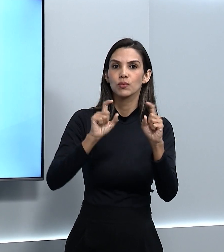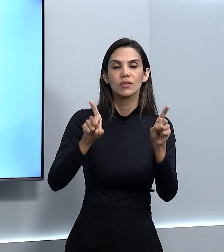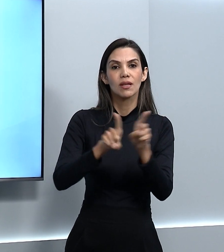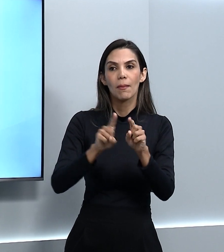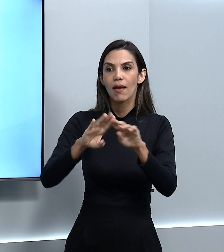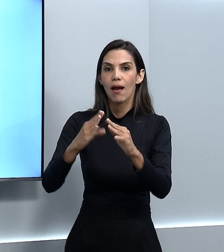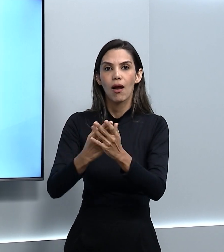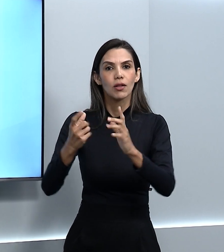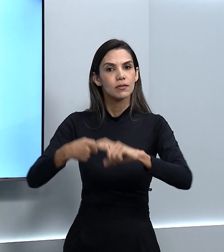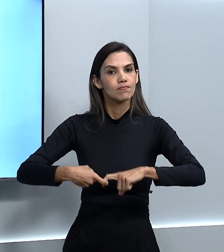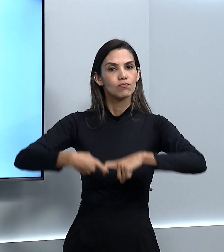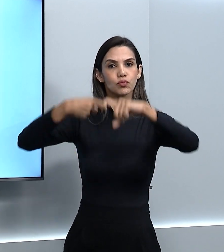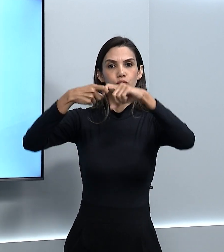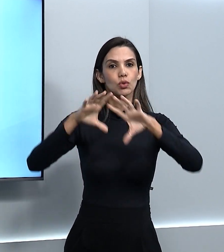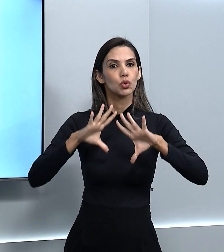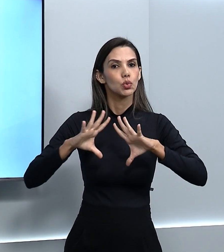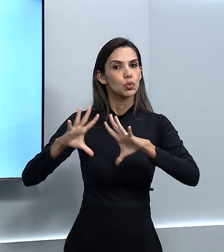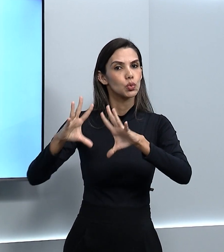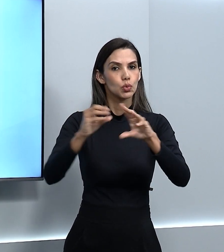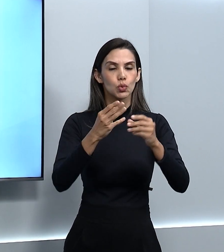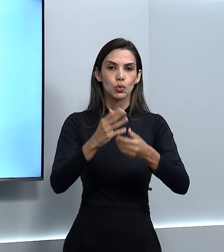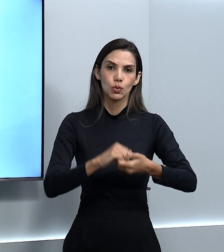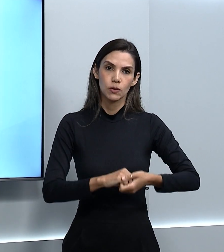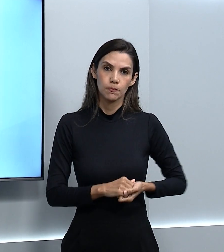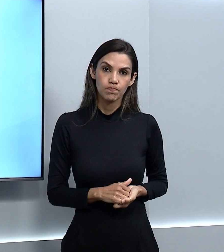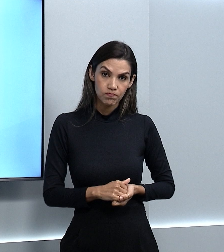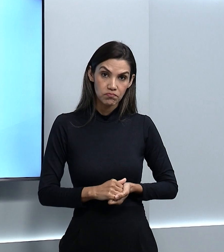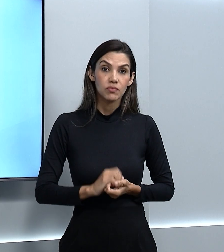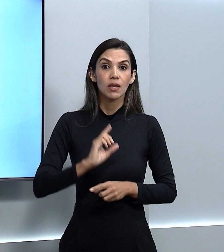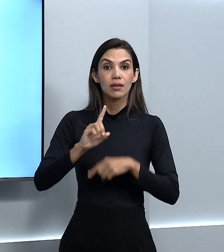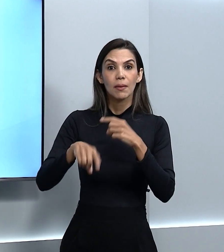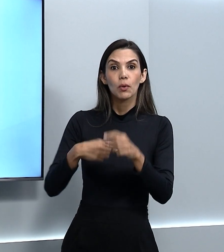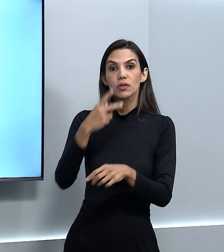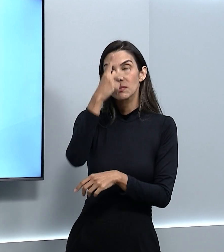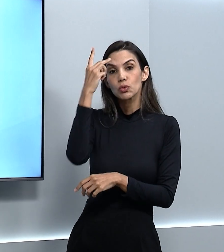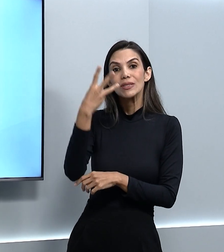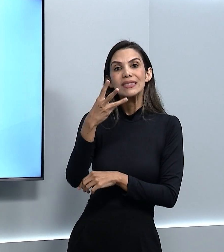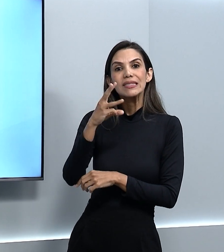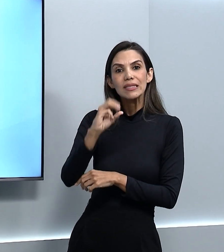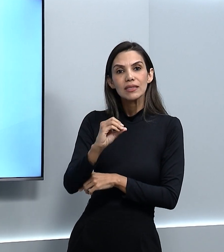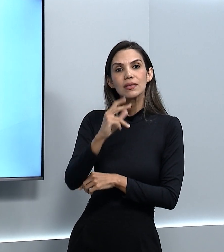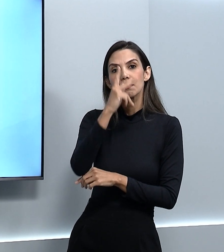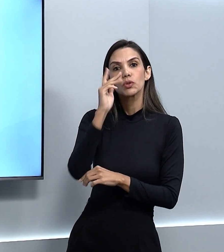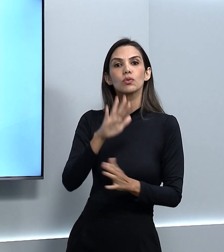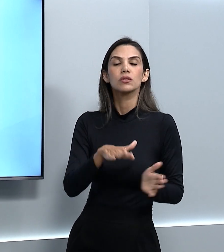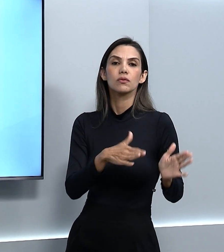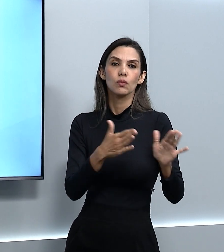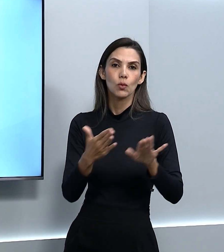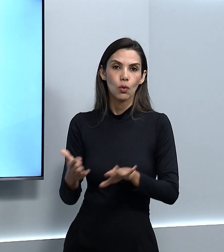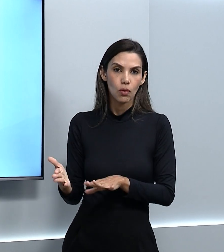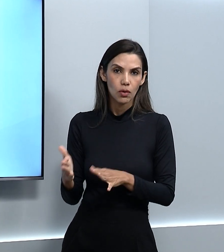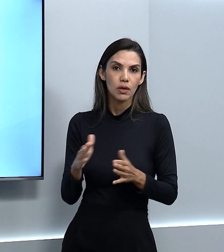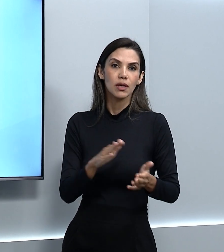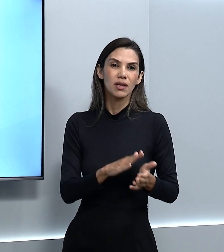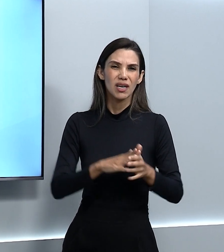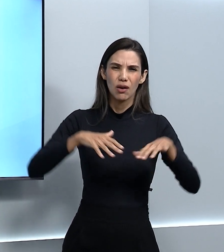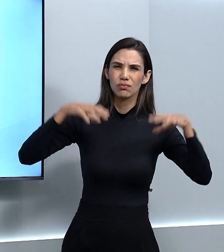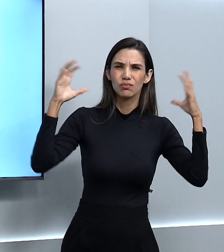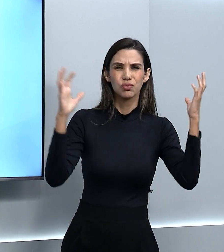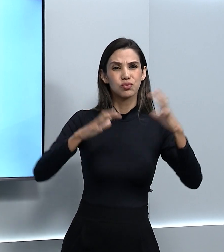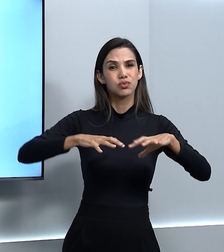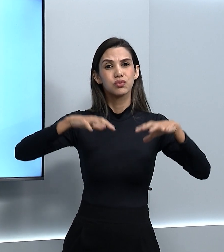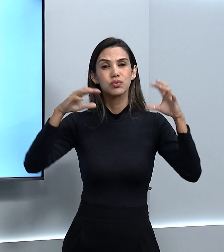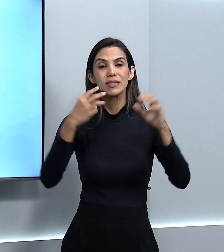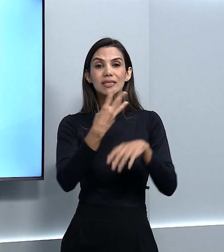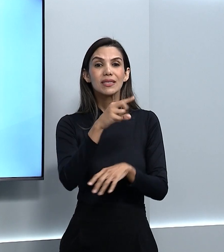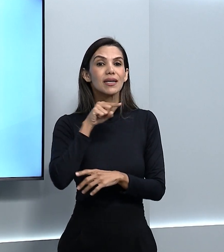as aulas em todas as escolas da rede municipal, depois que 30 pessoas morreram durante os temporais